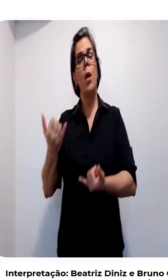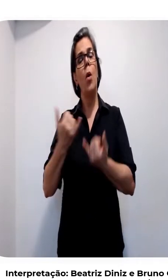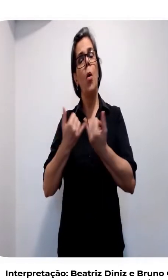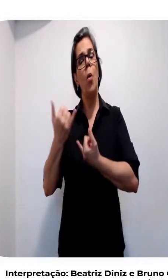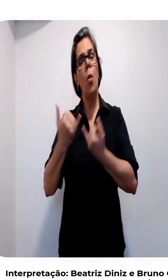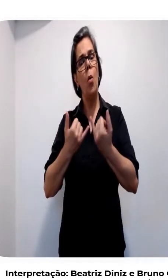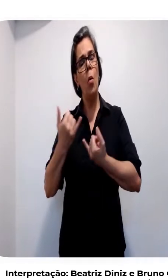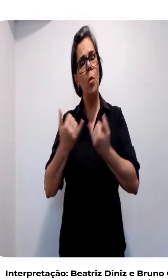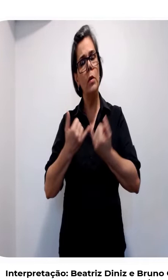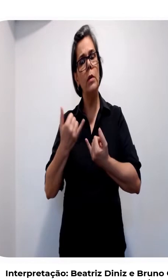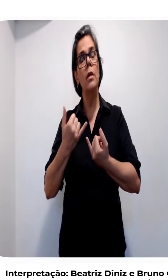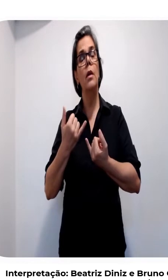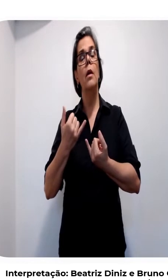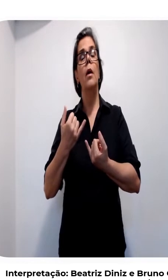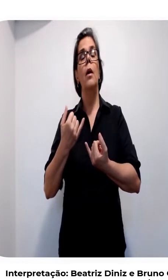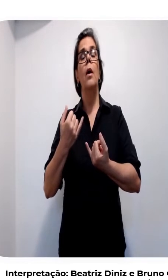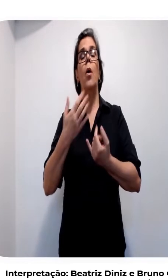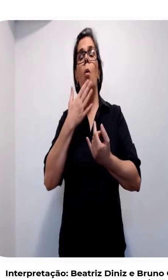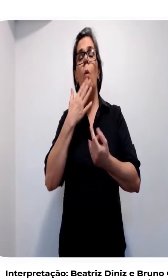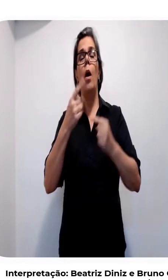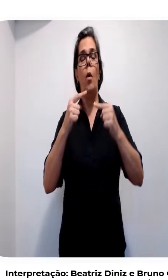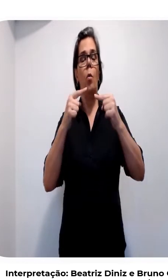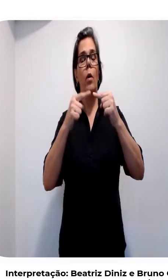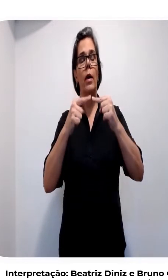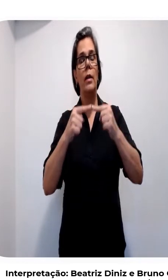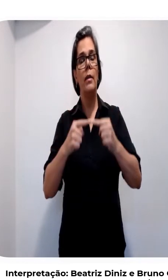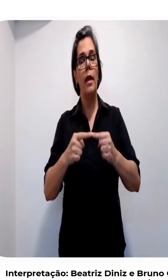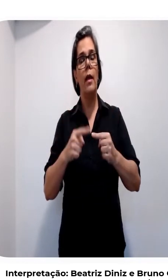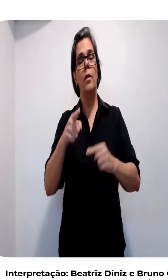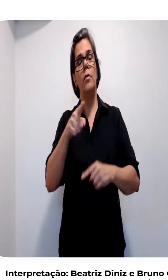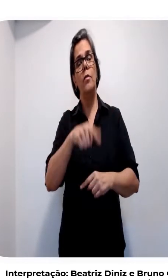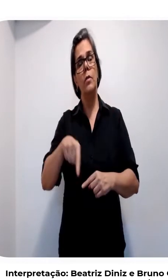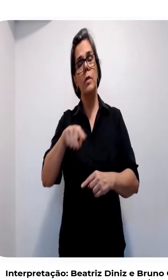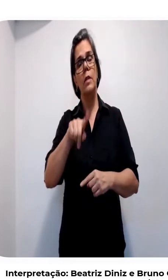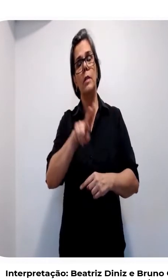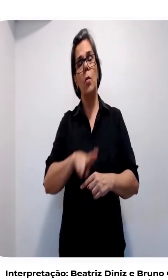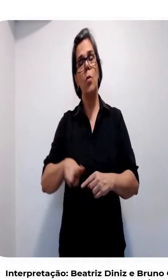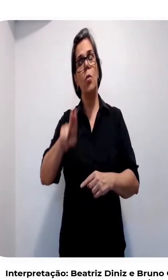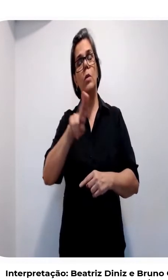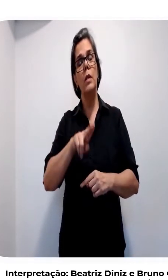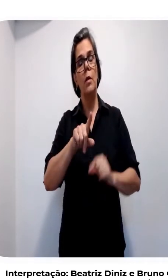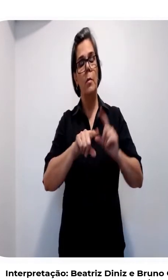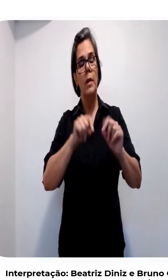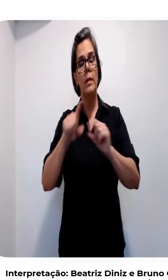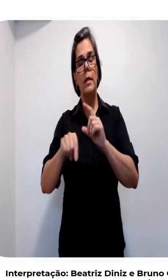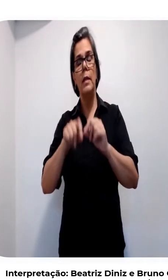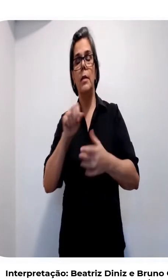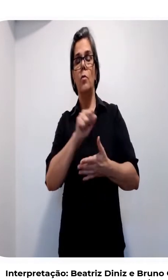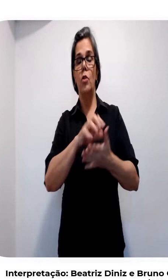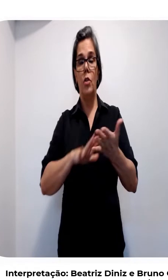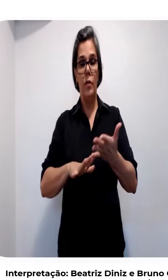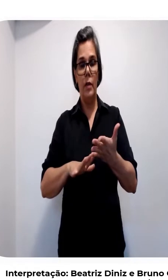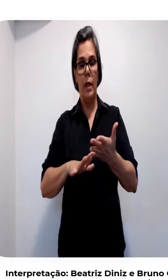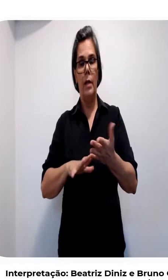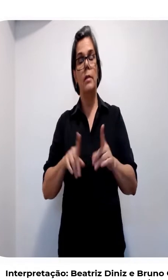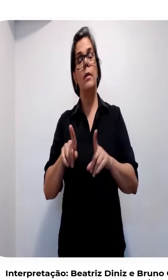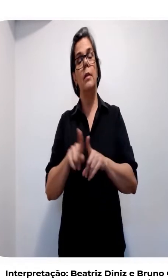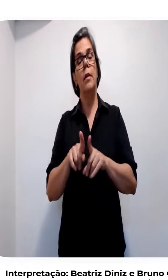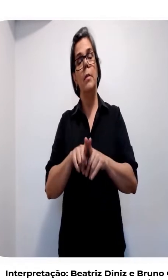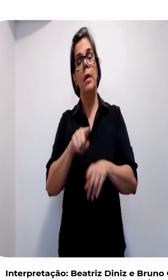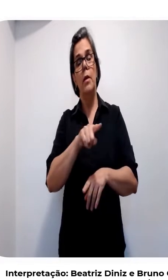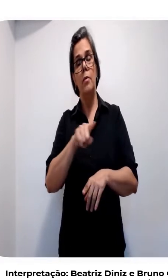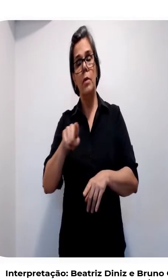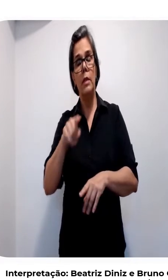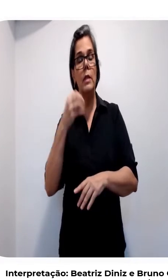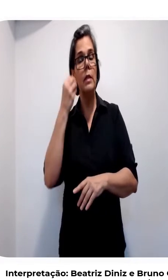que vocês têm usado para a seleção dessas atividades e também, por meio dessa experiência, quais desses recursos que vocês